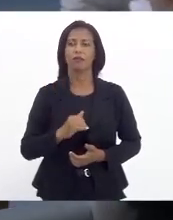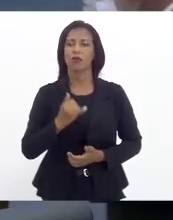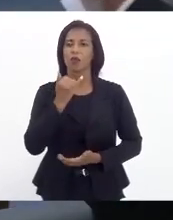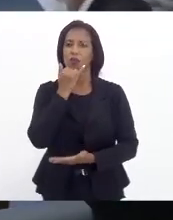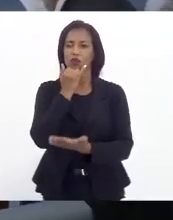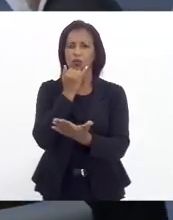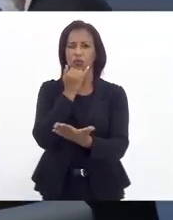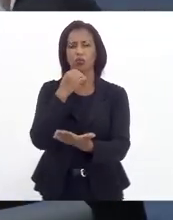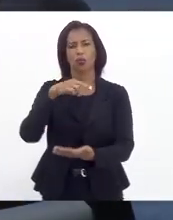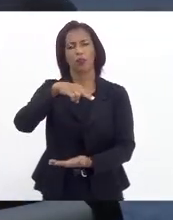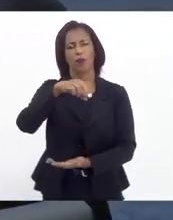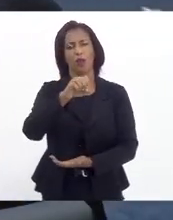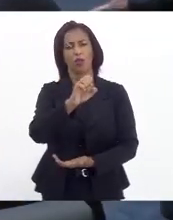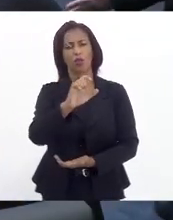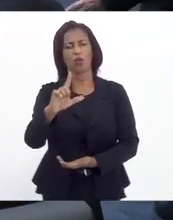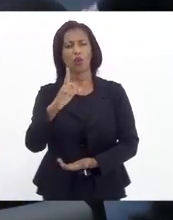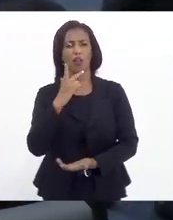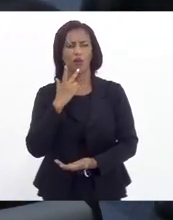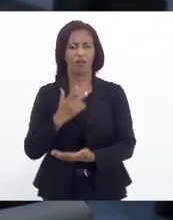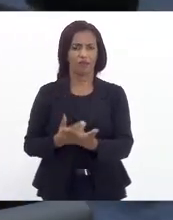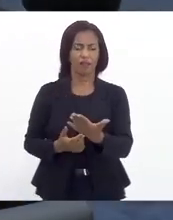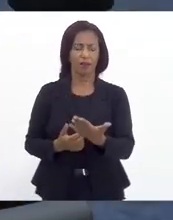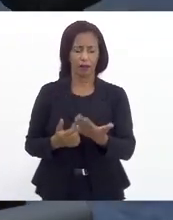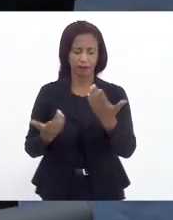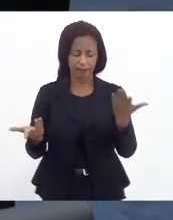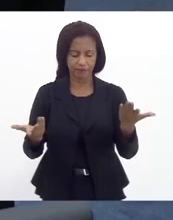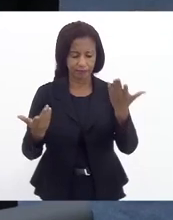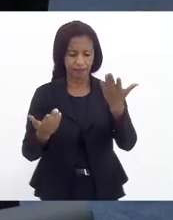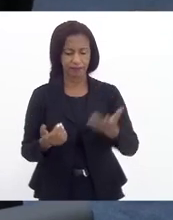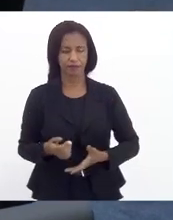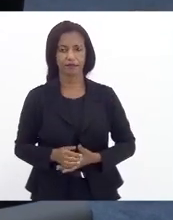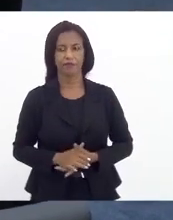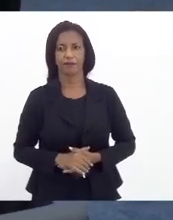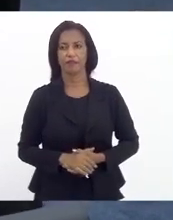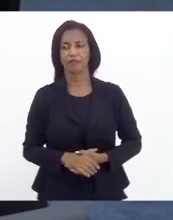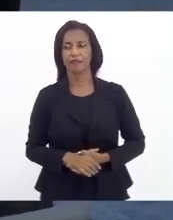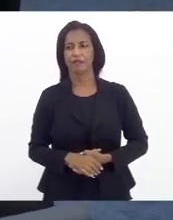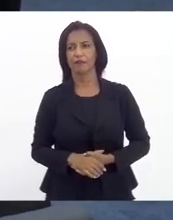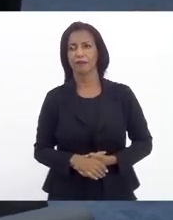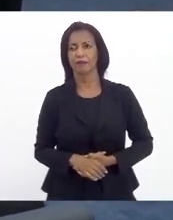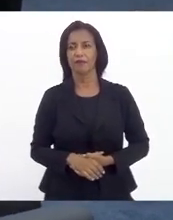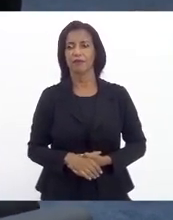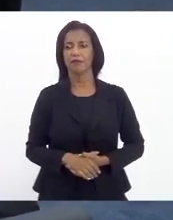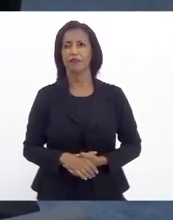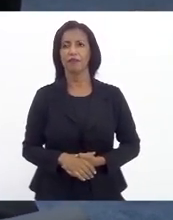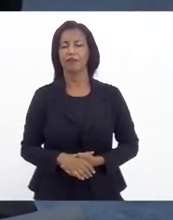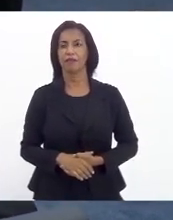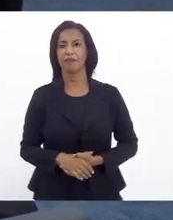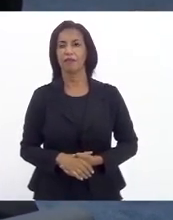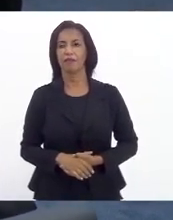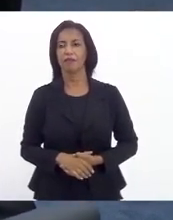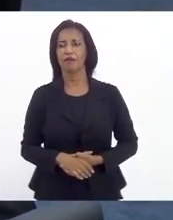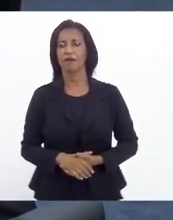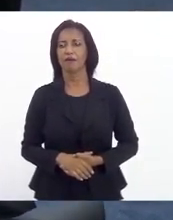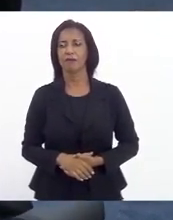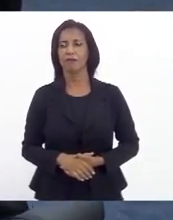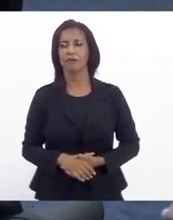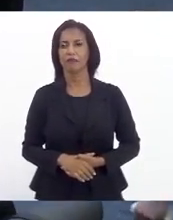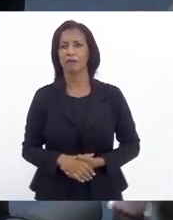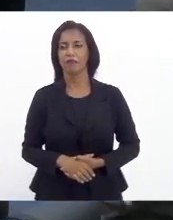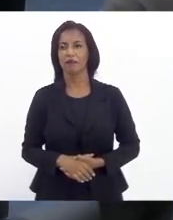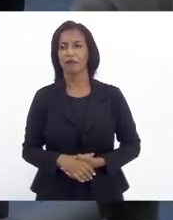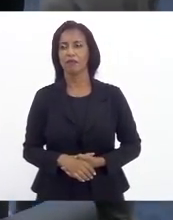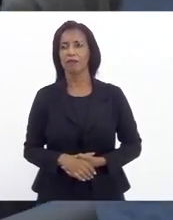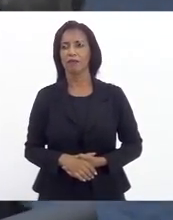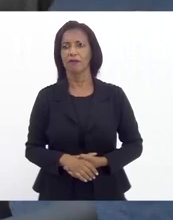Deputado Noel quer falar e aí, Vossa Excelência, poderá responder também. lógico. Desculpa. Presidente, não sei se chegou aí a mensagem do Solidariedade, chegou para a Vossa Excelência.